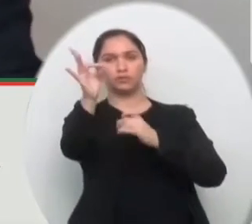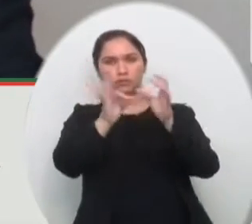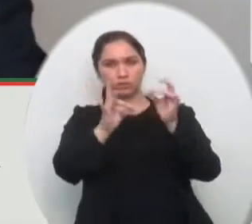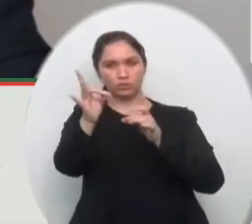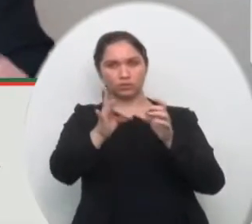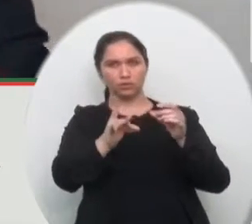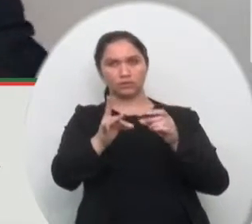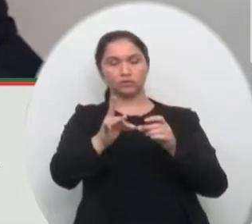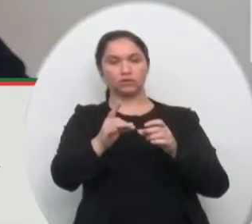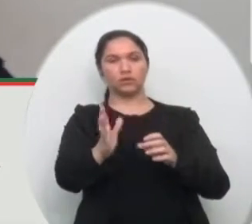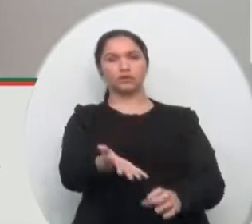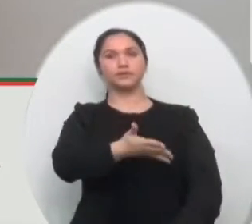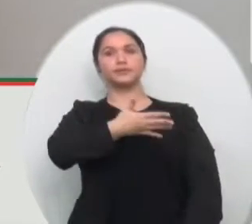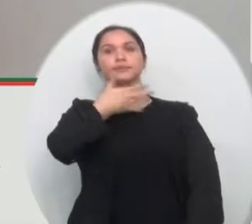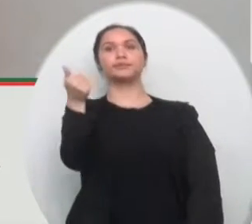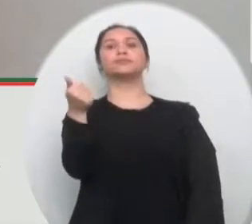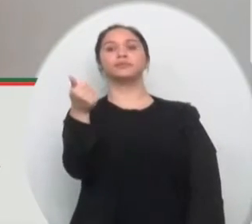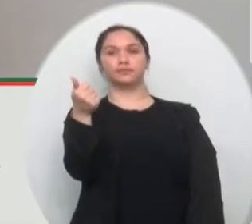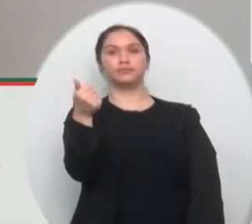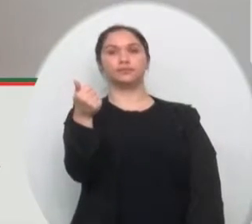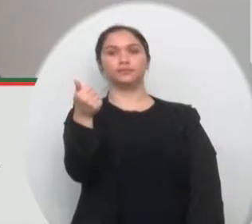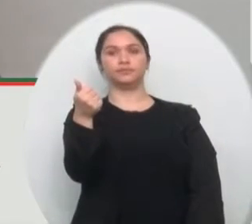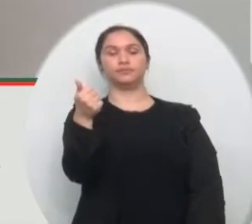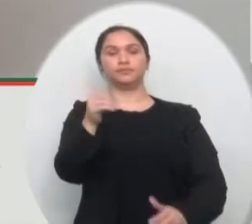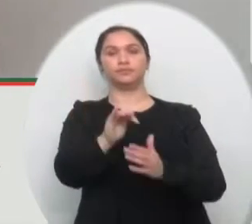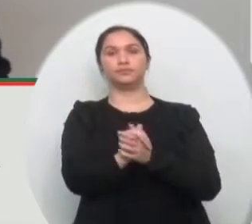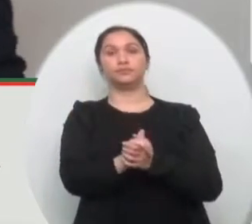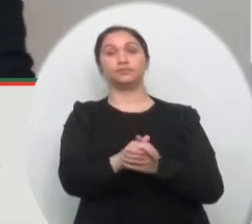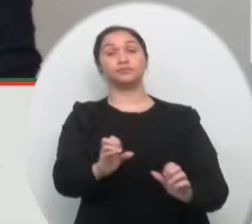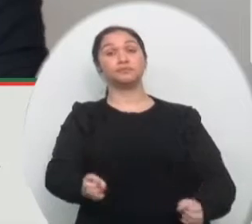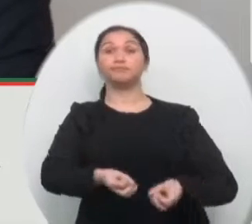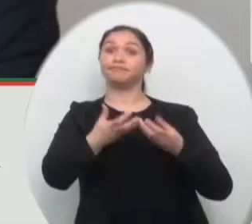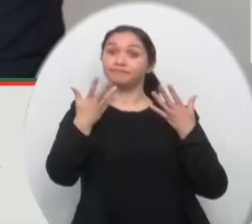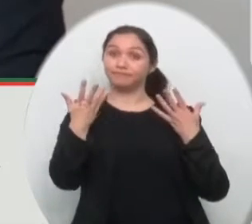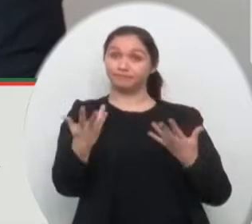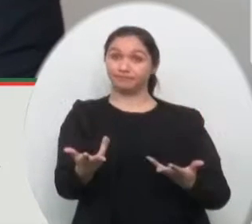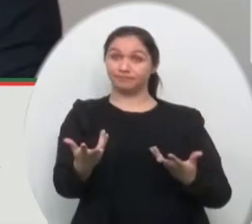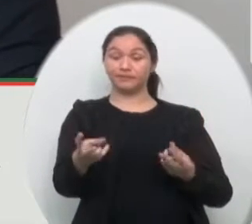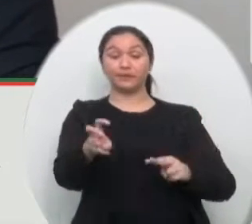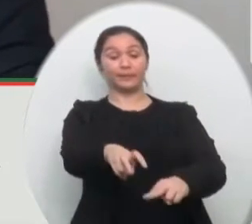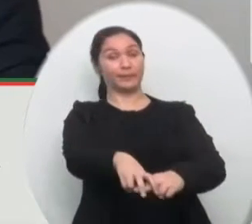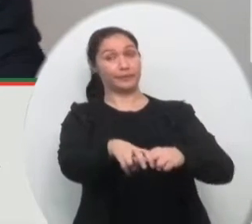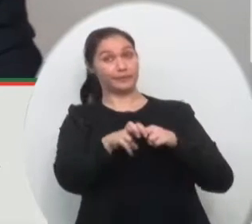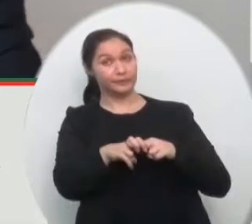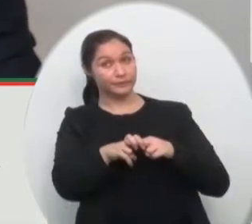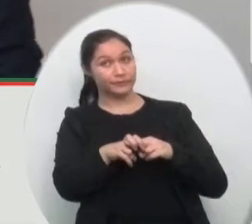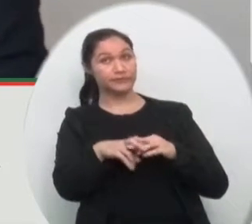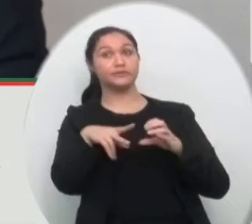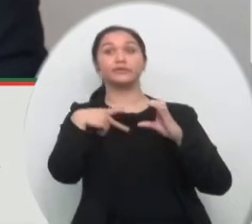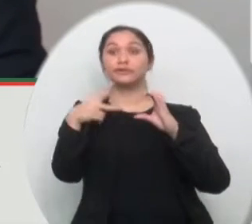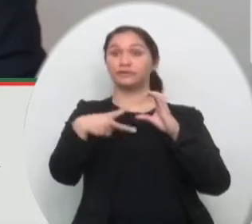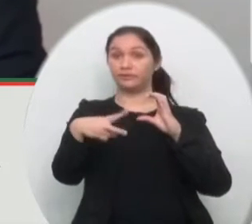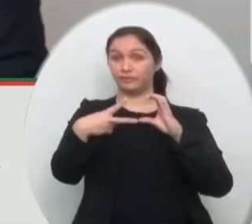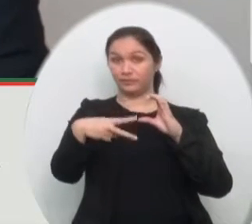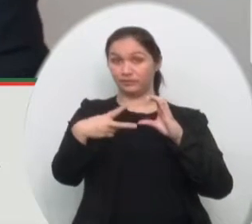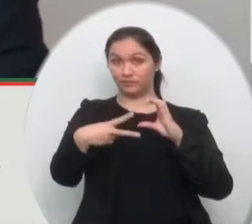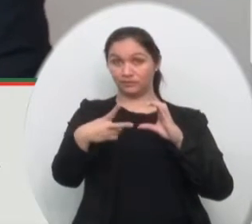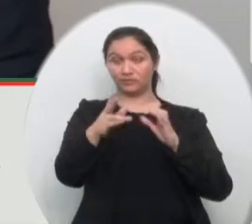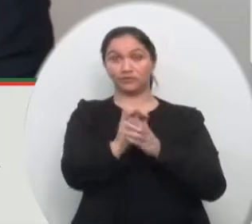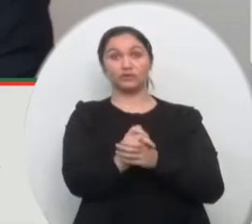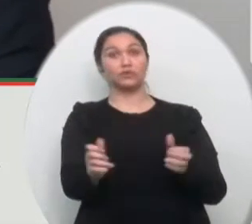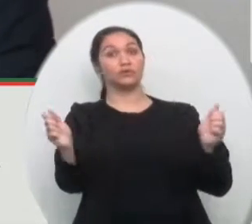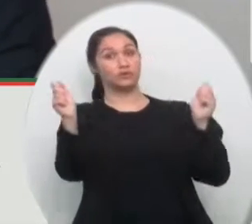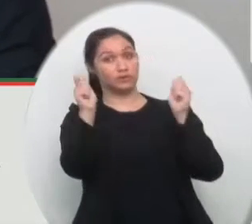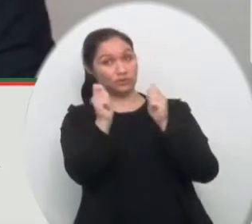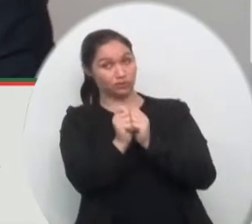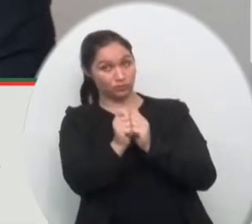a quarta empresa que mais arrecada no município de Criciúma. Por isso, esta casa vai estar presente com vocês, juntos todos nós,